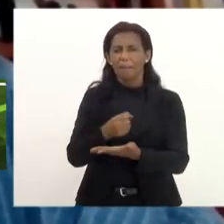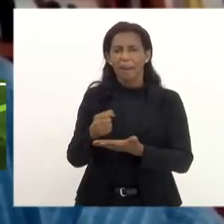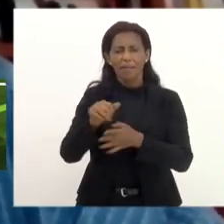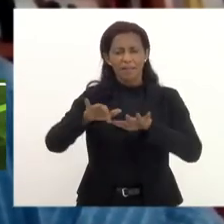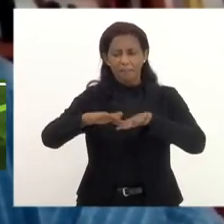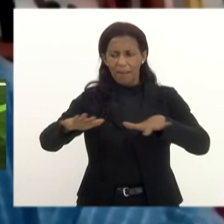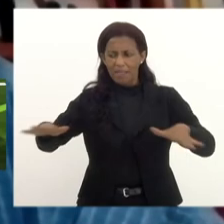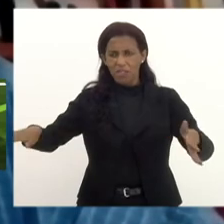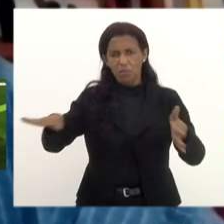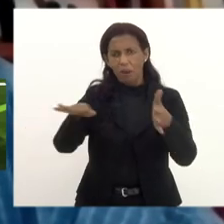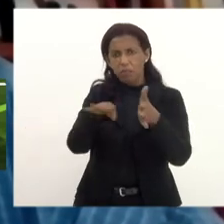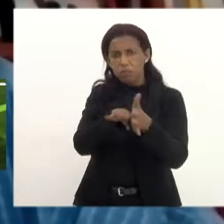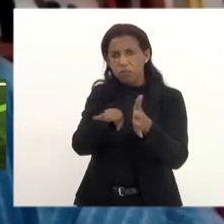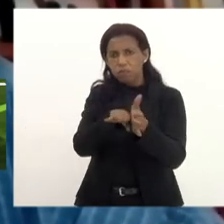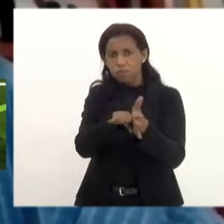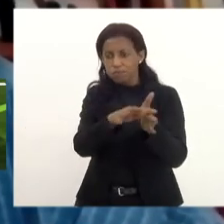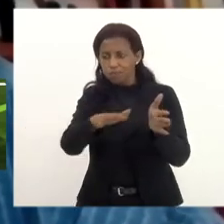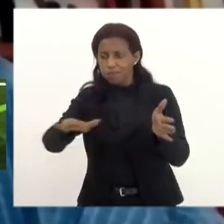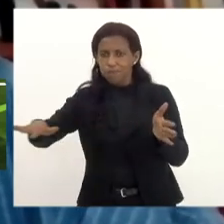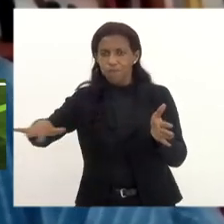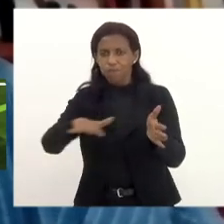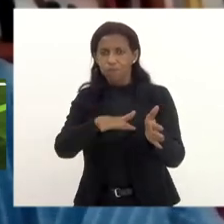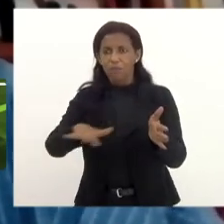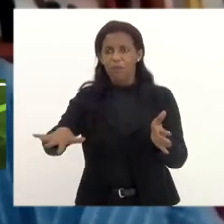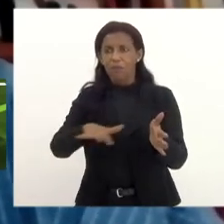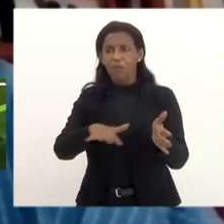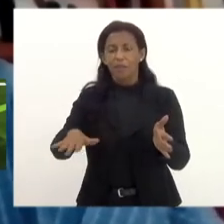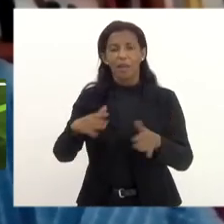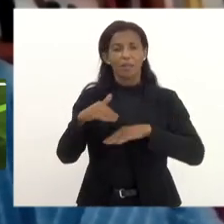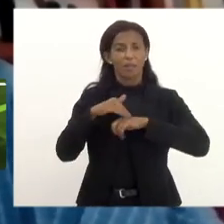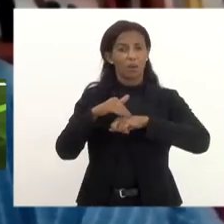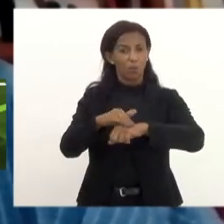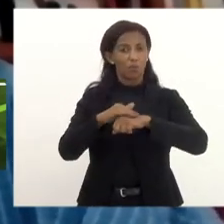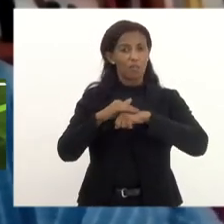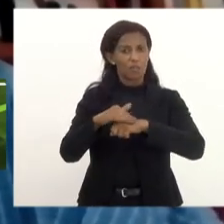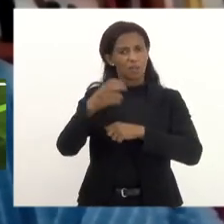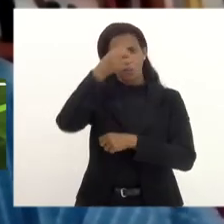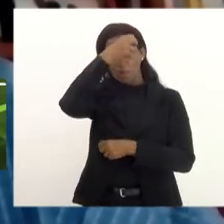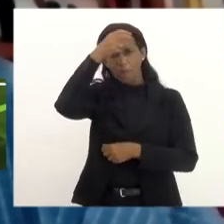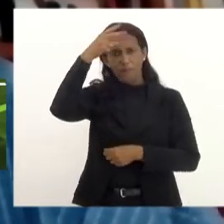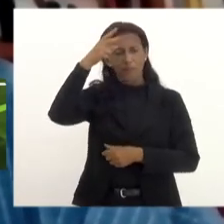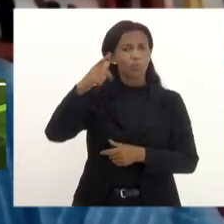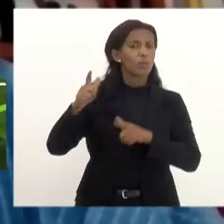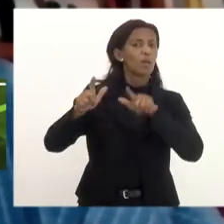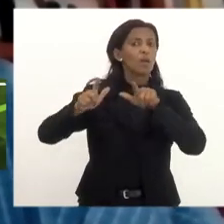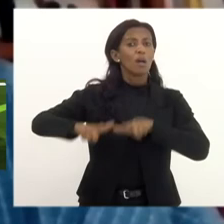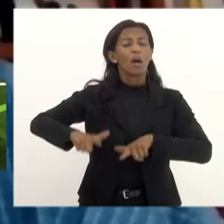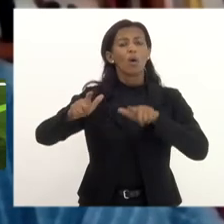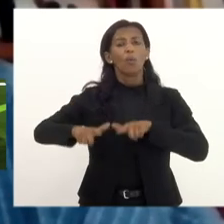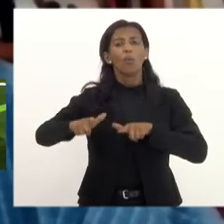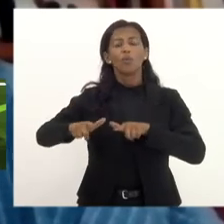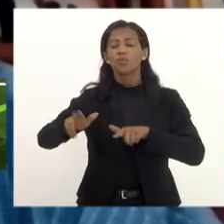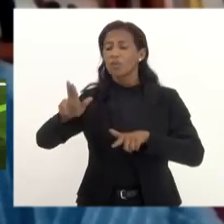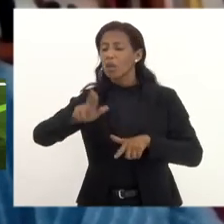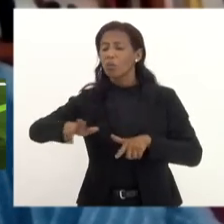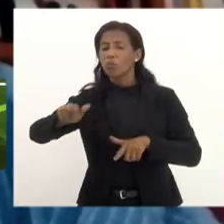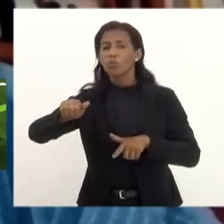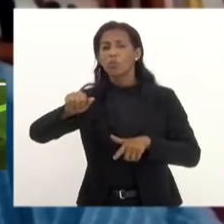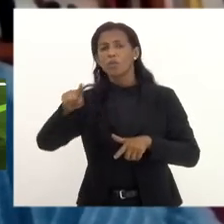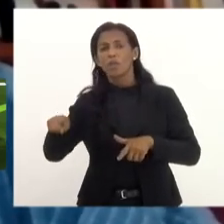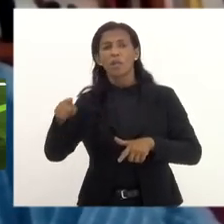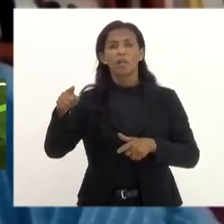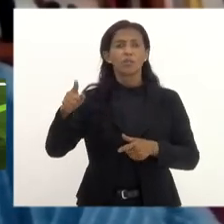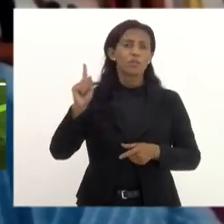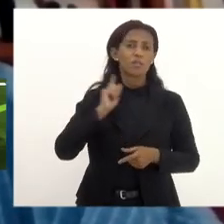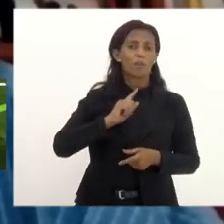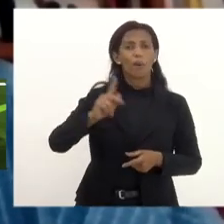é uma curiosidade minha, até para a gente estar voltando a dizer, conversando aí com as prefeituras, ver onde a gente está usando, se é no Espírito Santo, se é no Rio, se